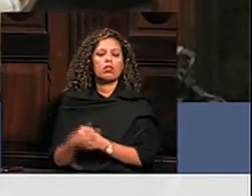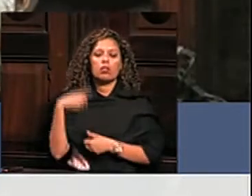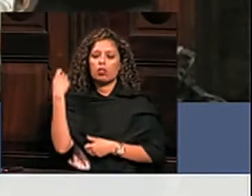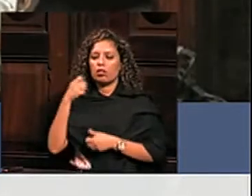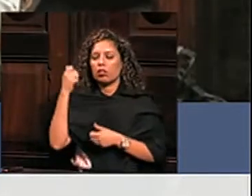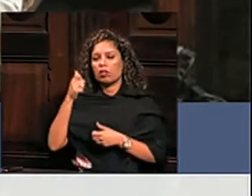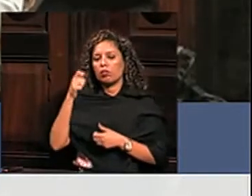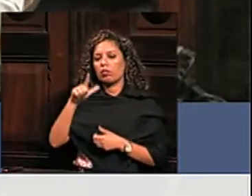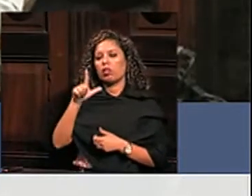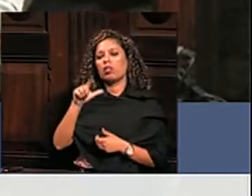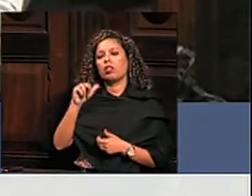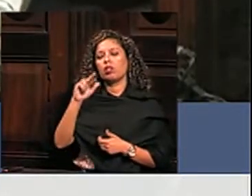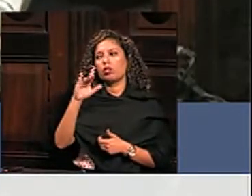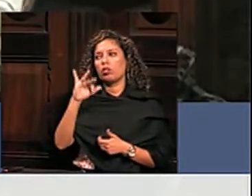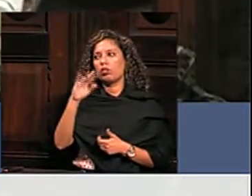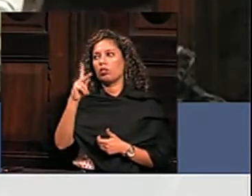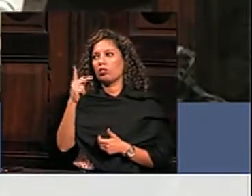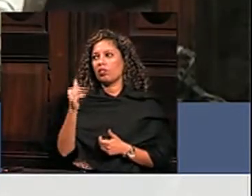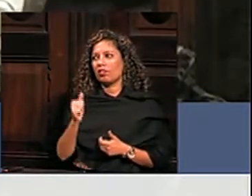Lucinha.